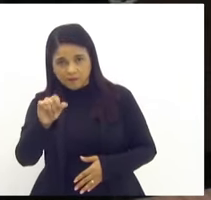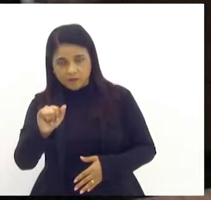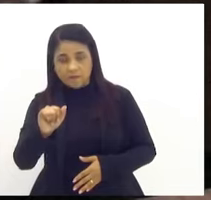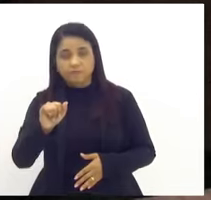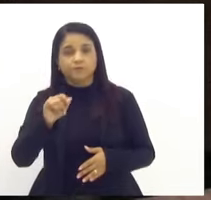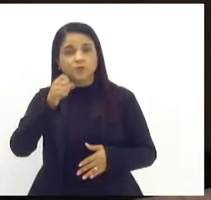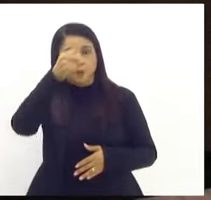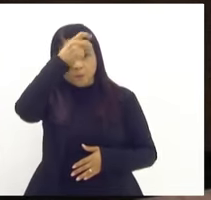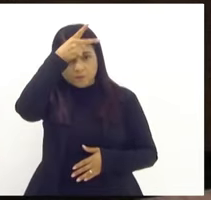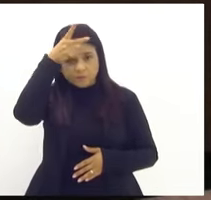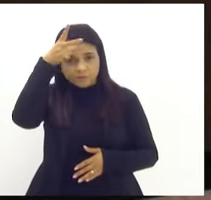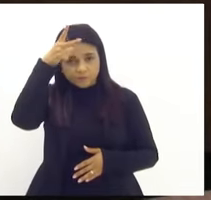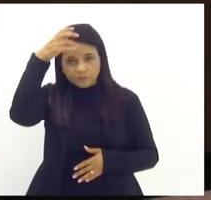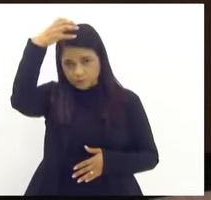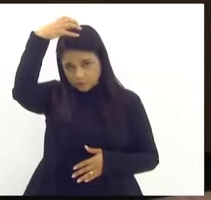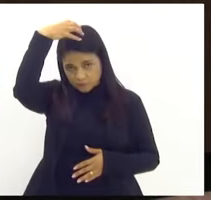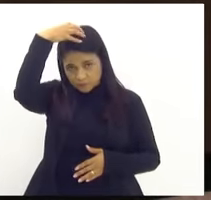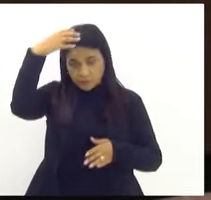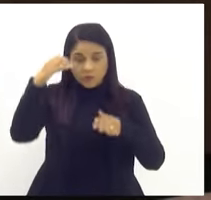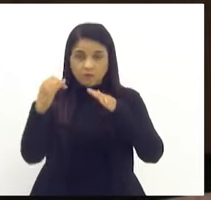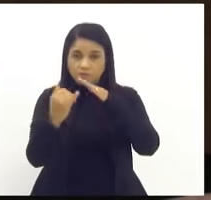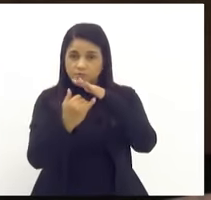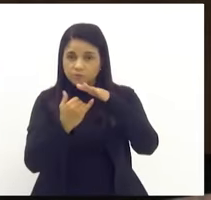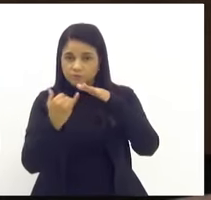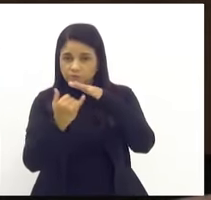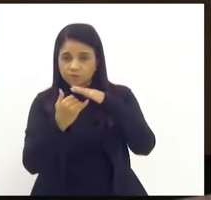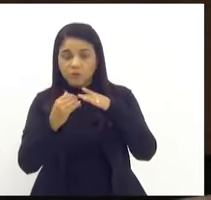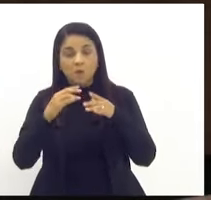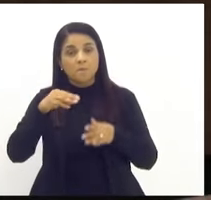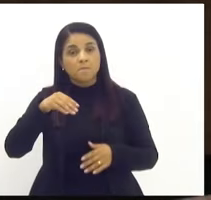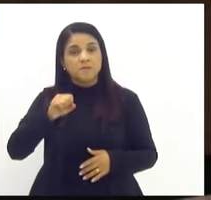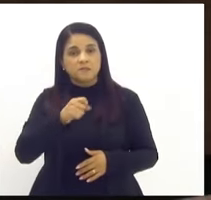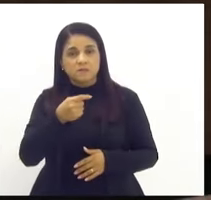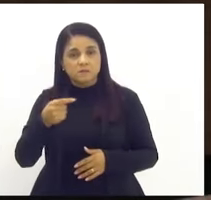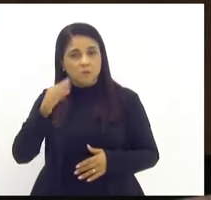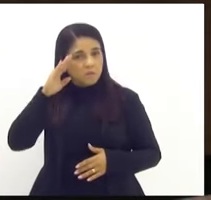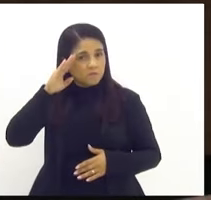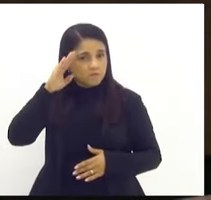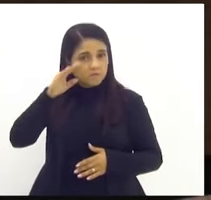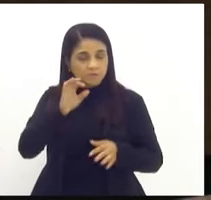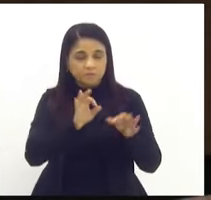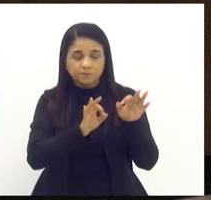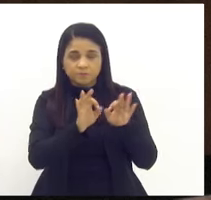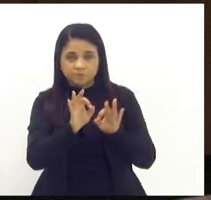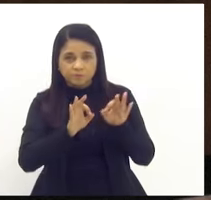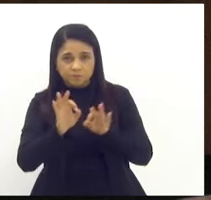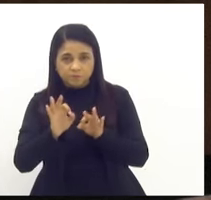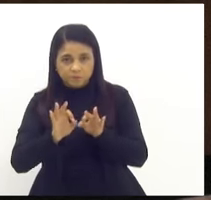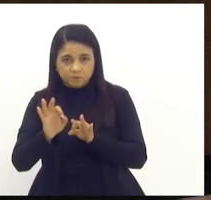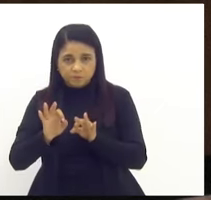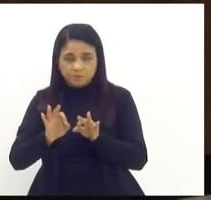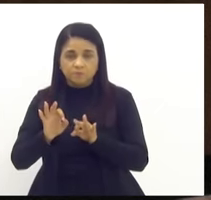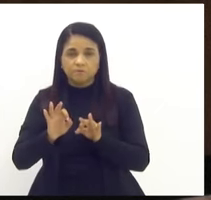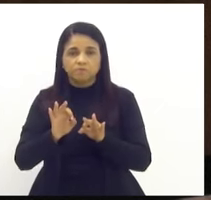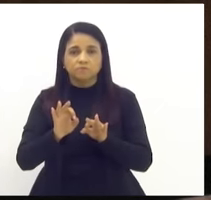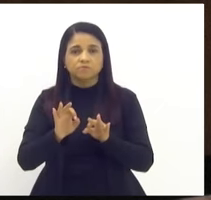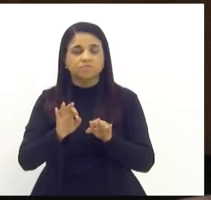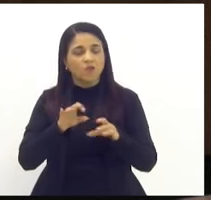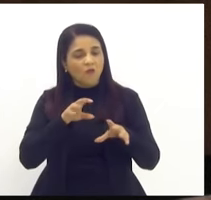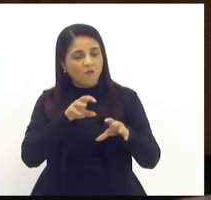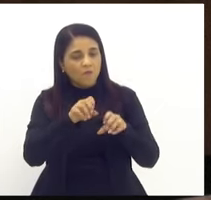entidade que tem como principal missão a de planejar preparar formar